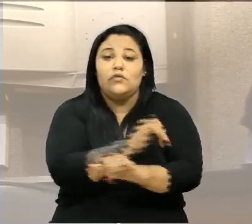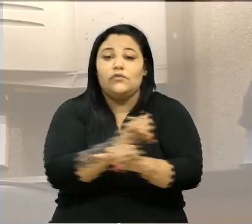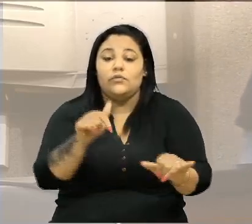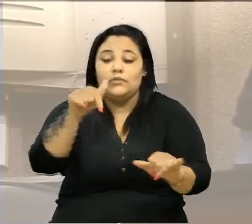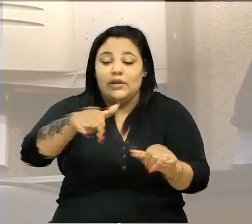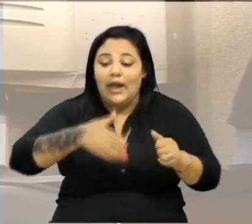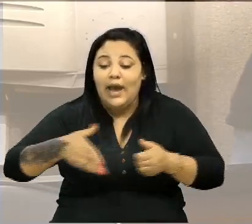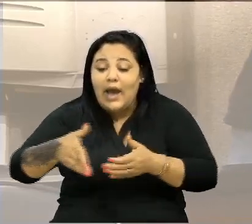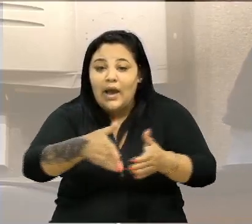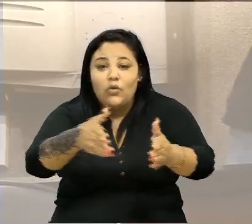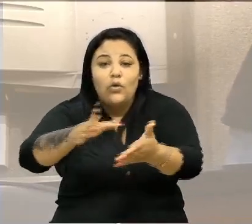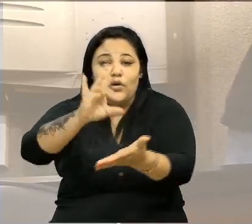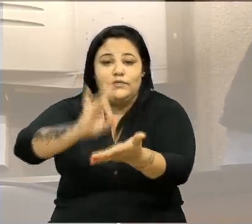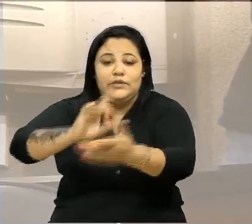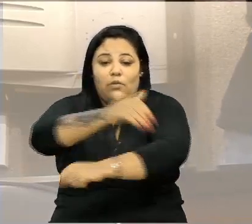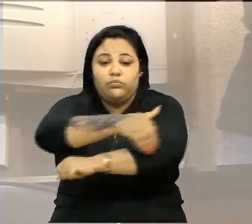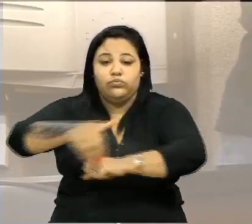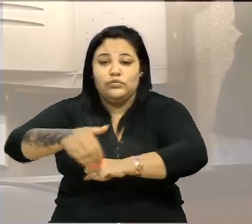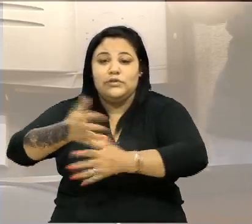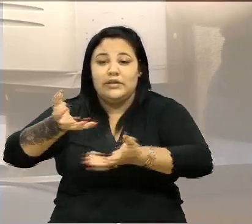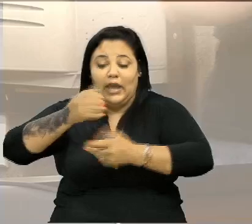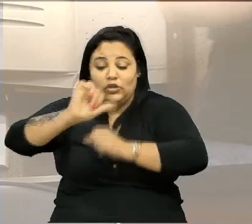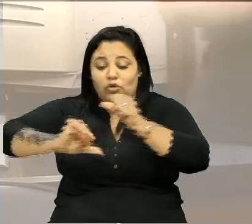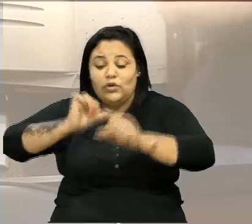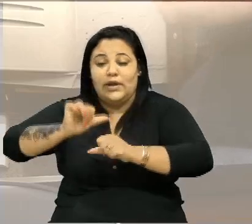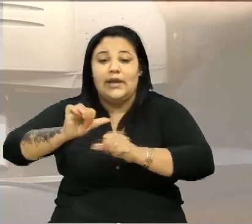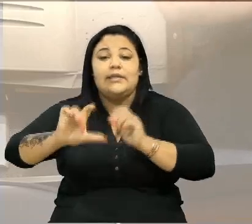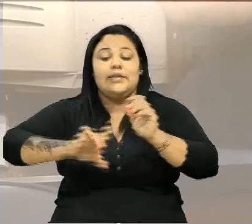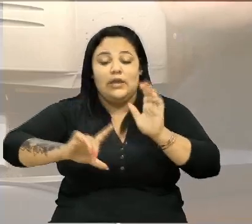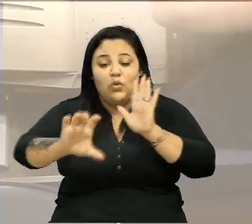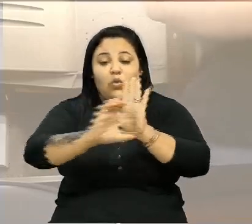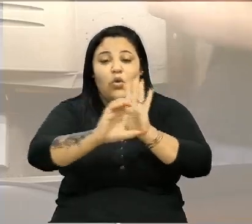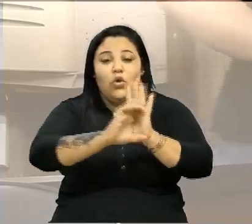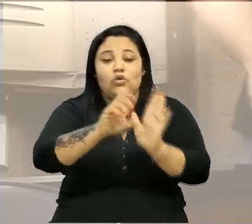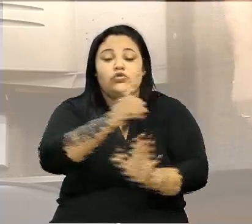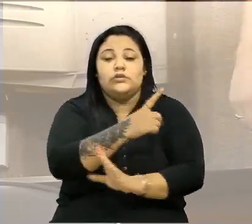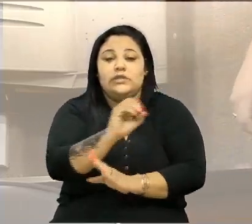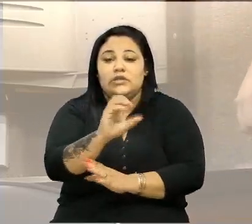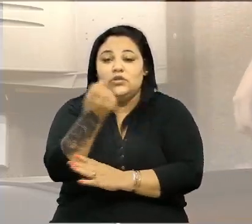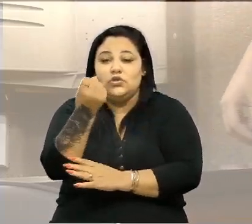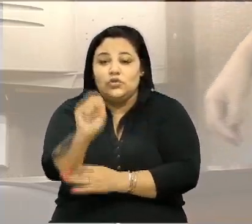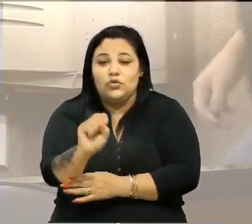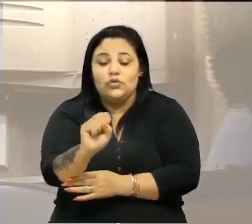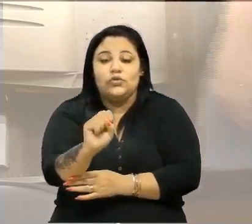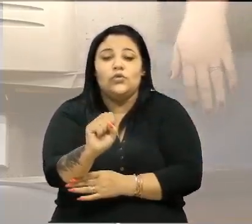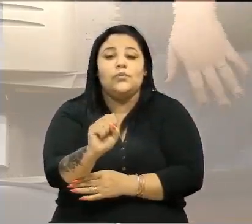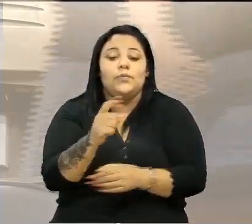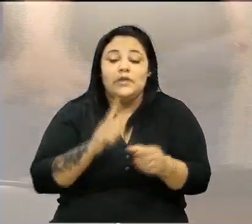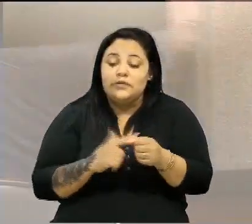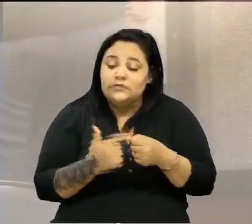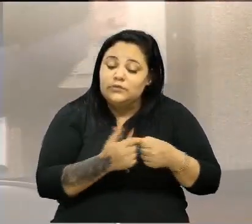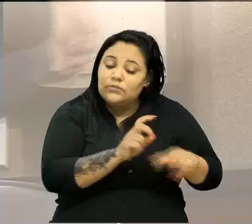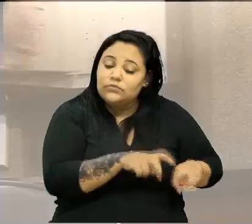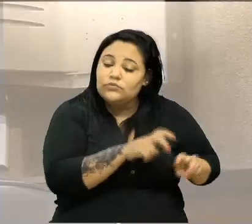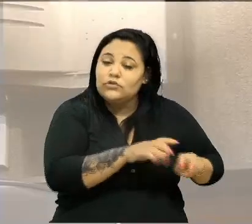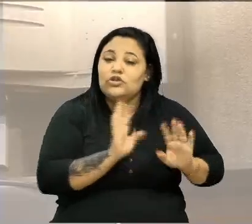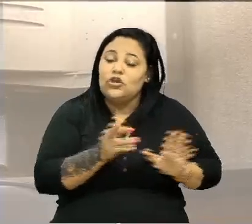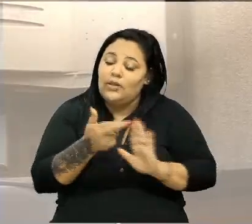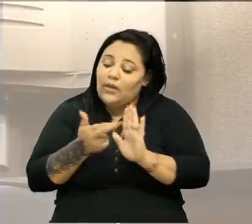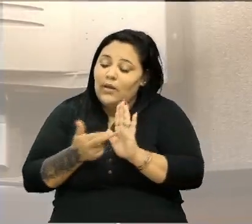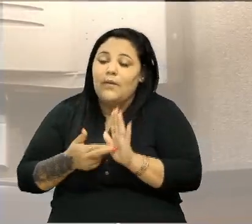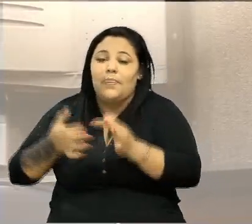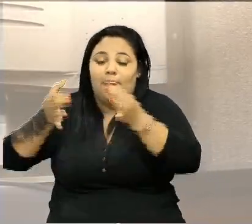em questão a ser denominada, codificada sob o número 108 no distrito de Vila Cristina, regularizada pela